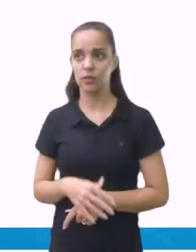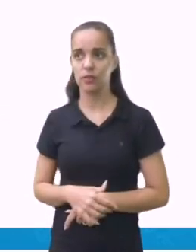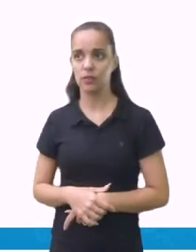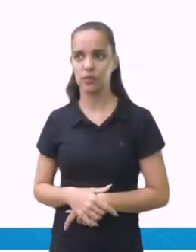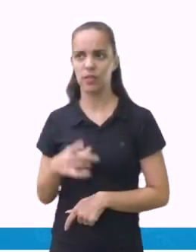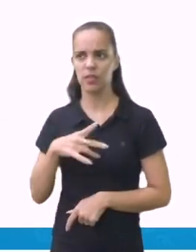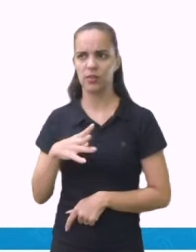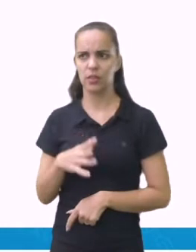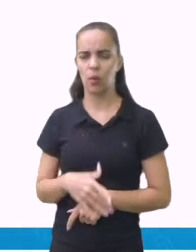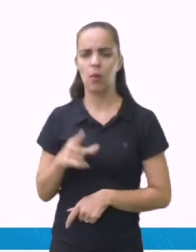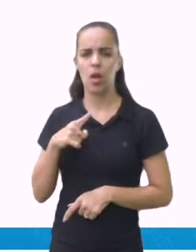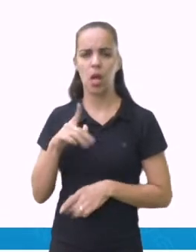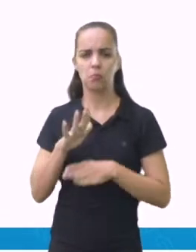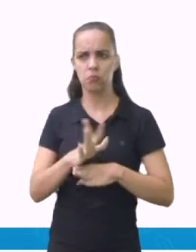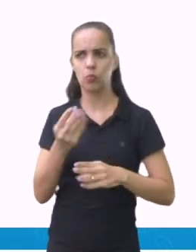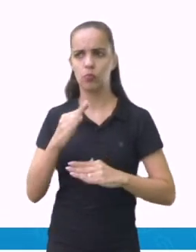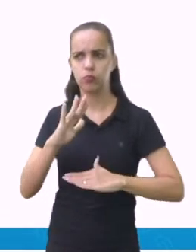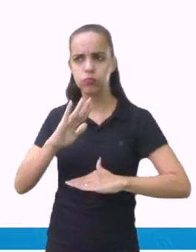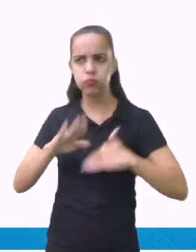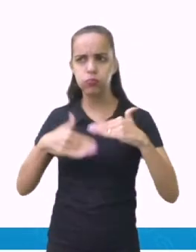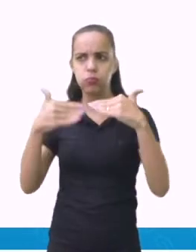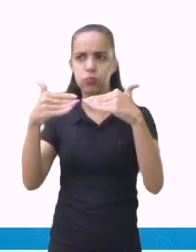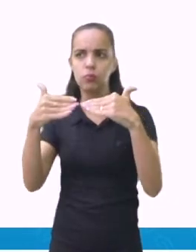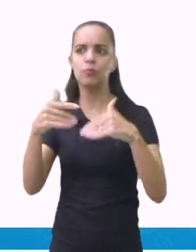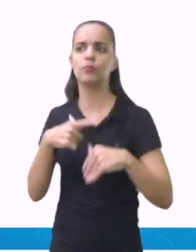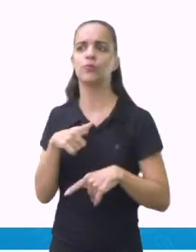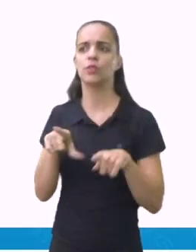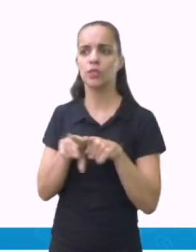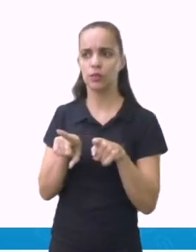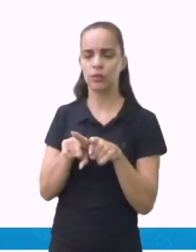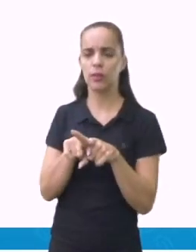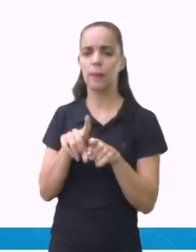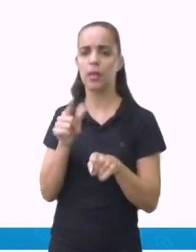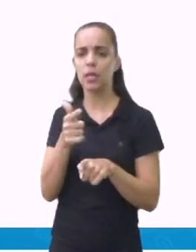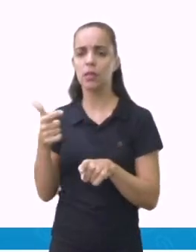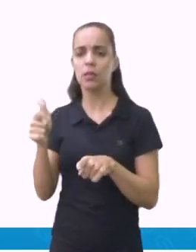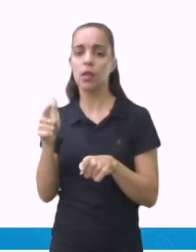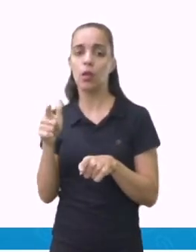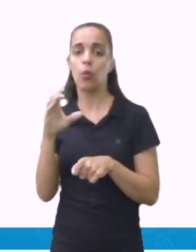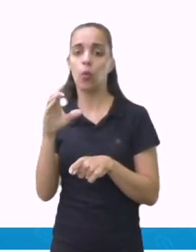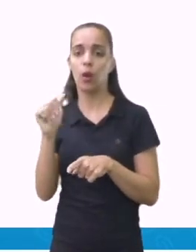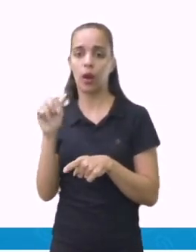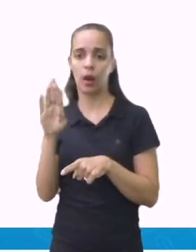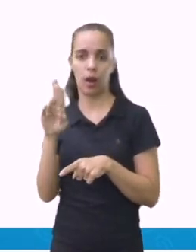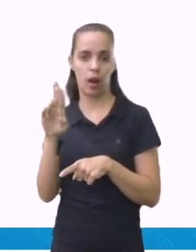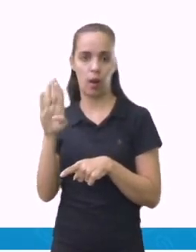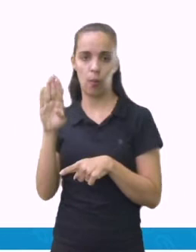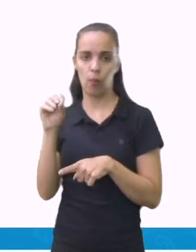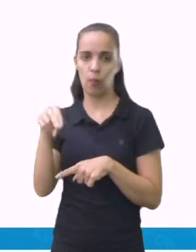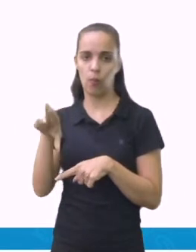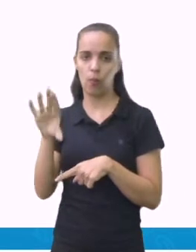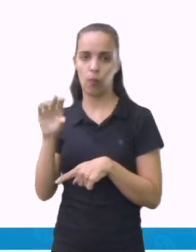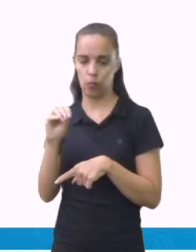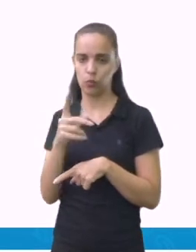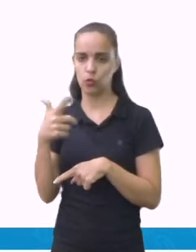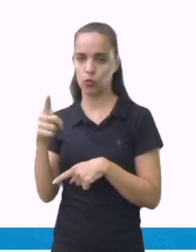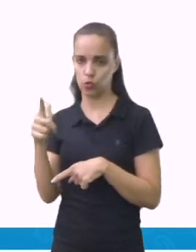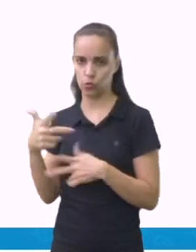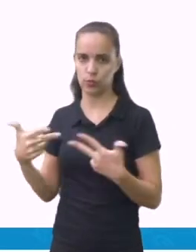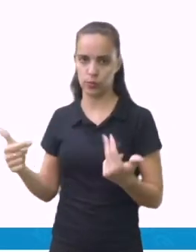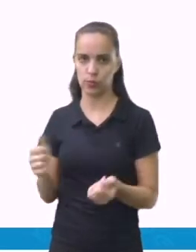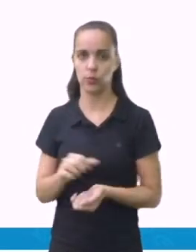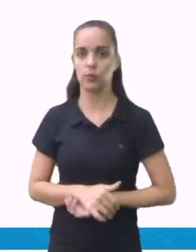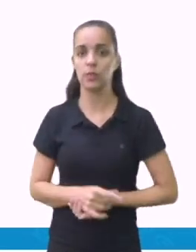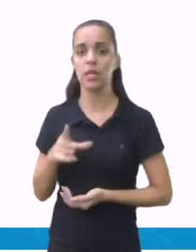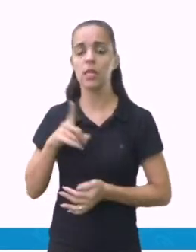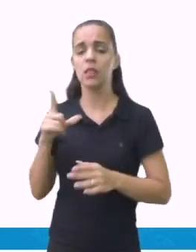na reprodução e na camuflagem de outros seres vivos. E temos também